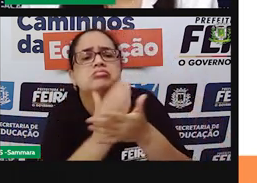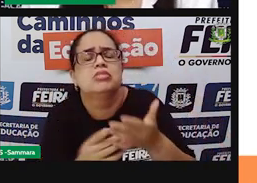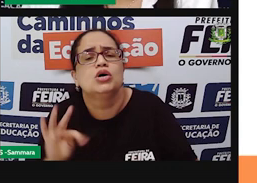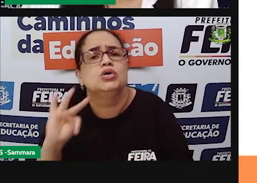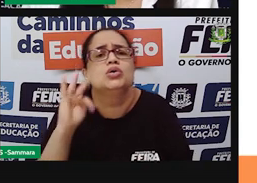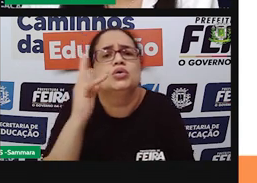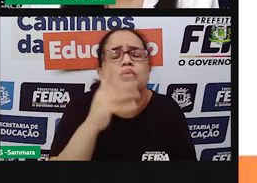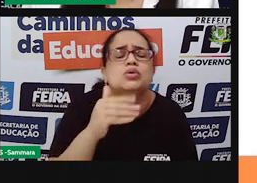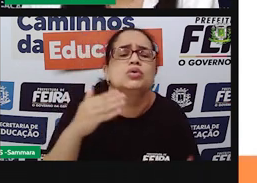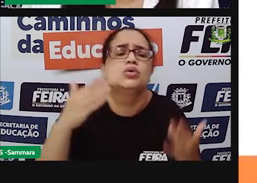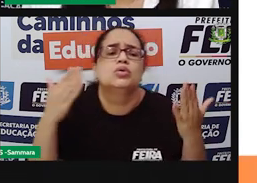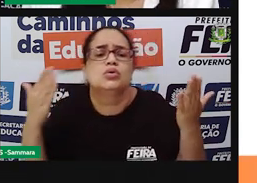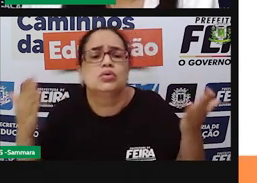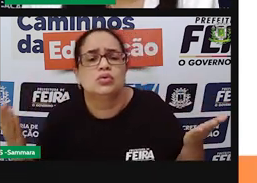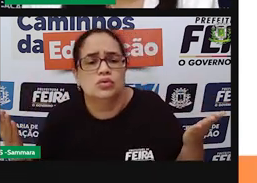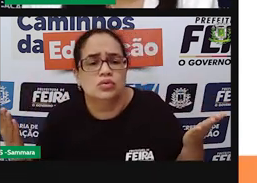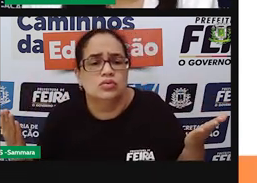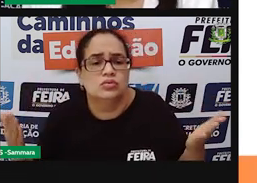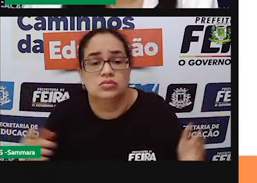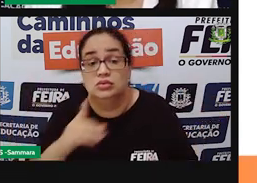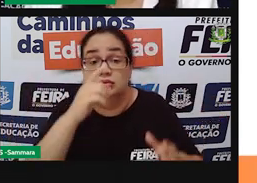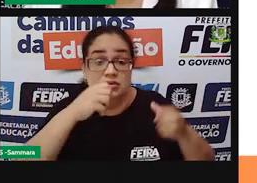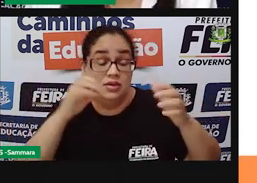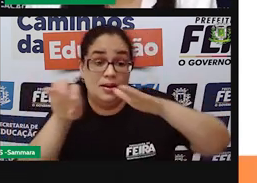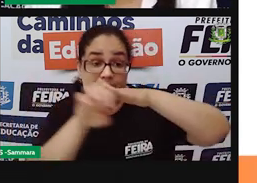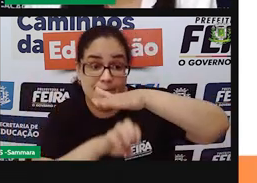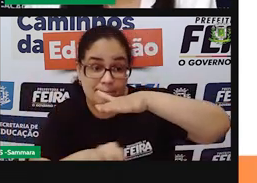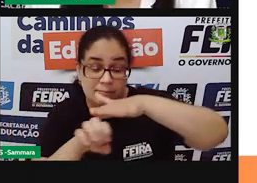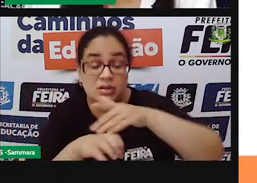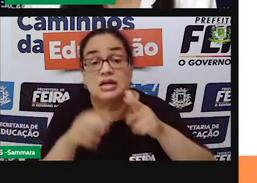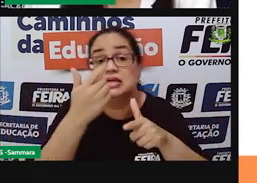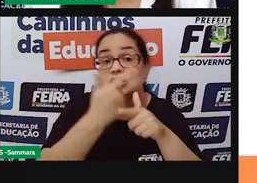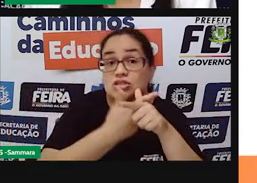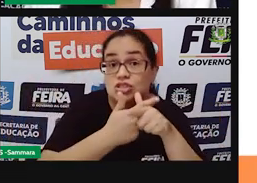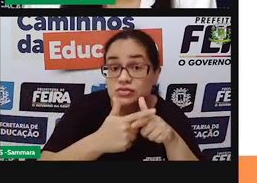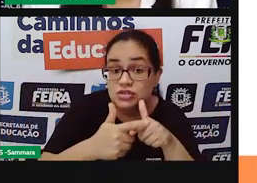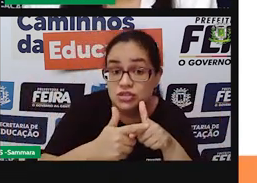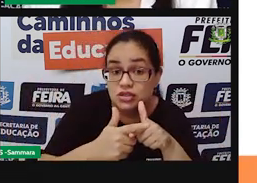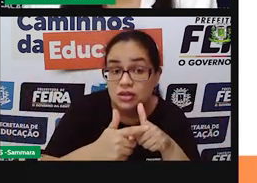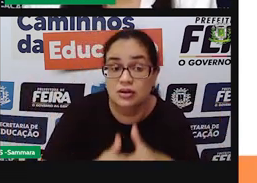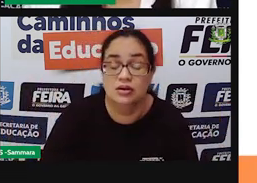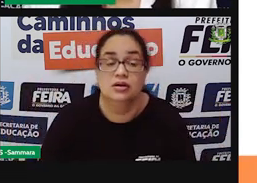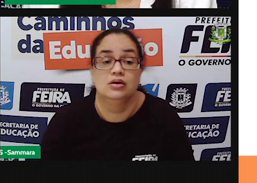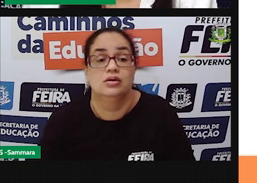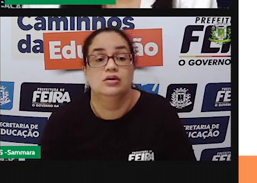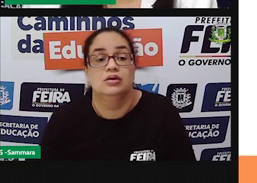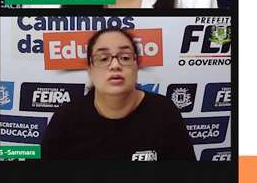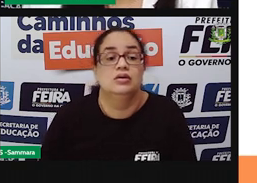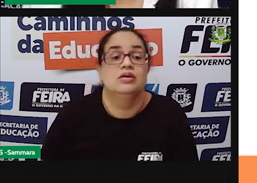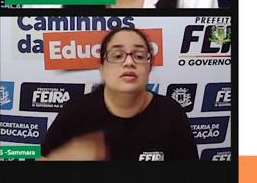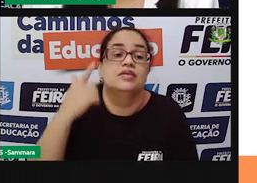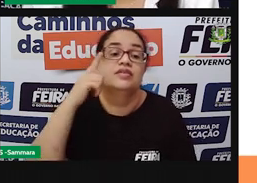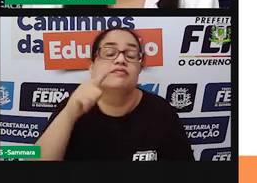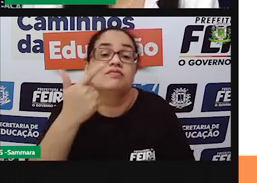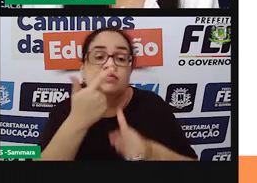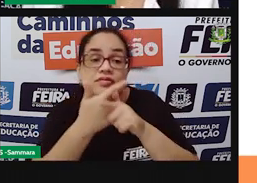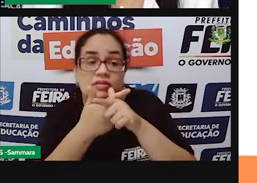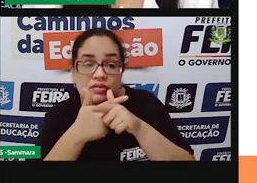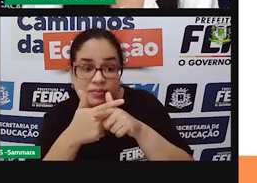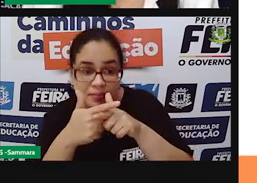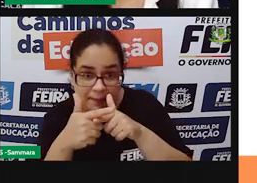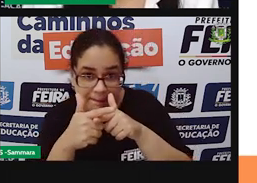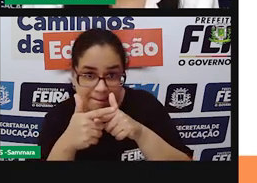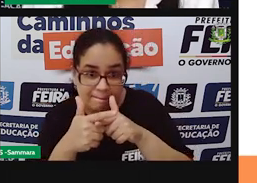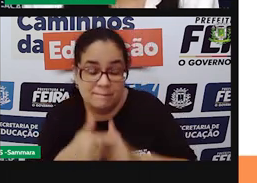todos quando chegarmos à empresa. Vocês dividirão. Olha só, vocês